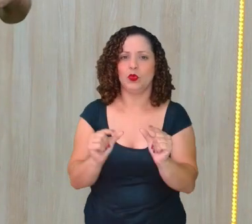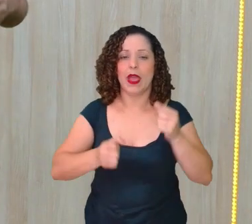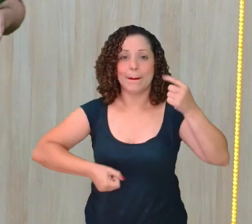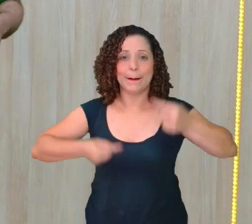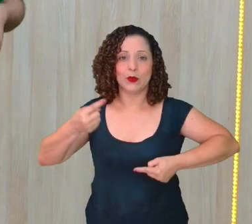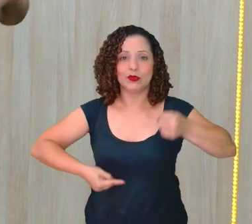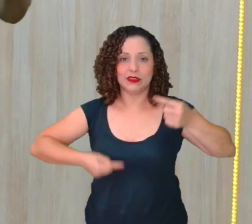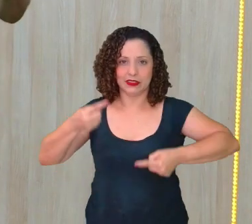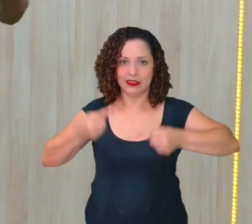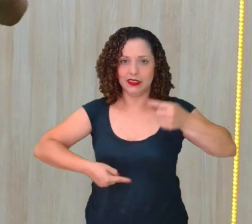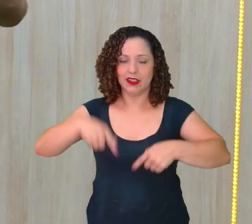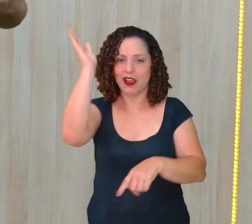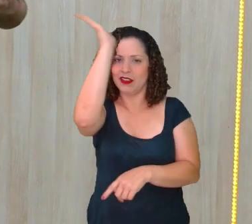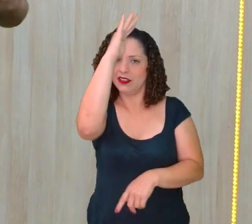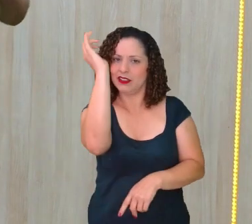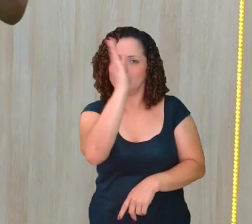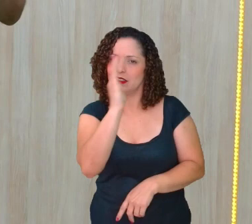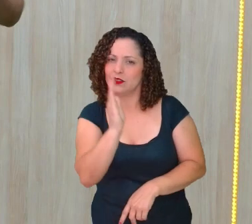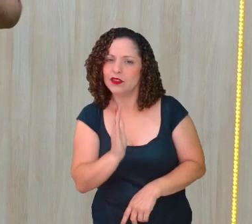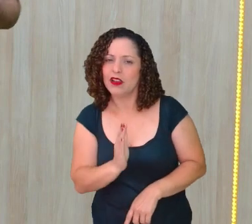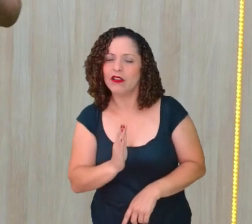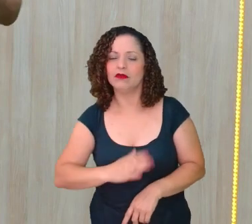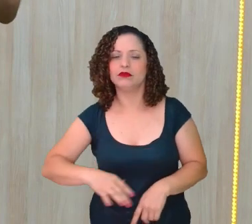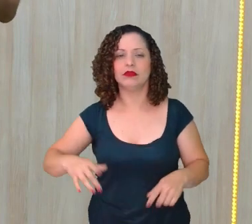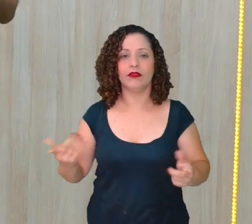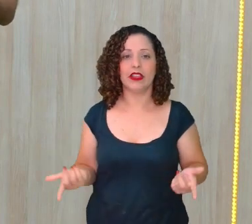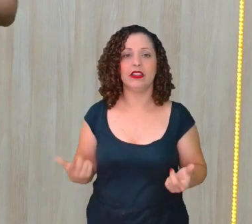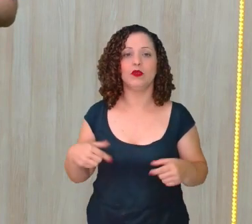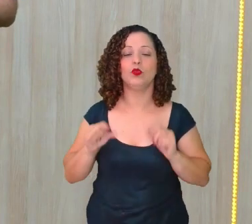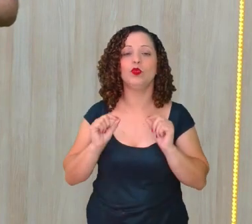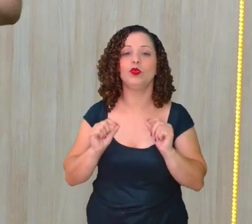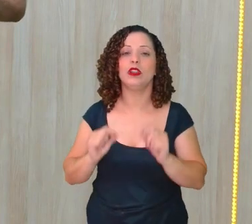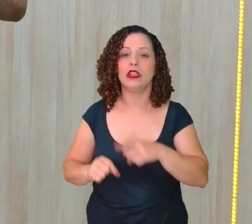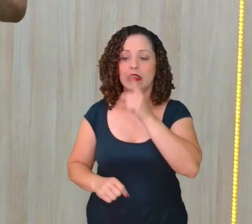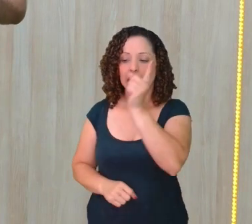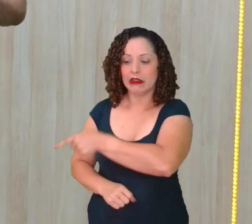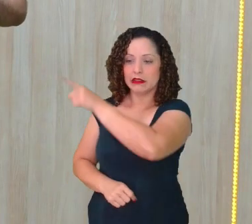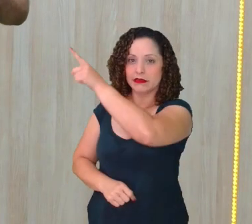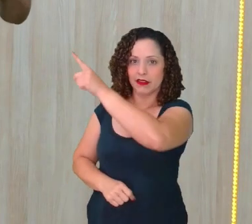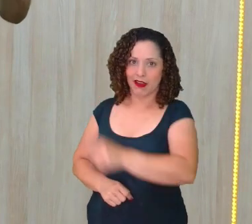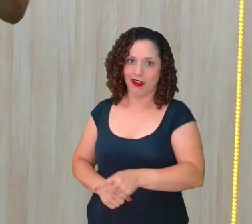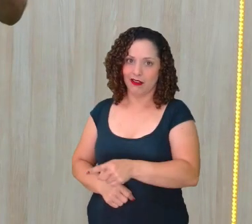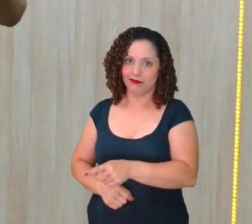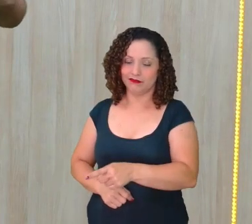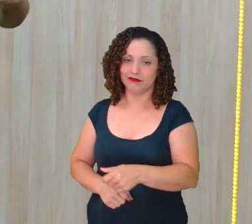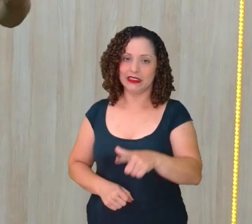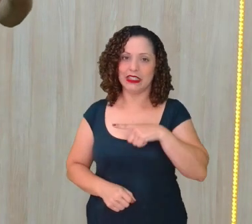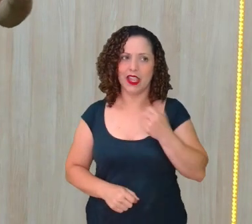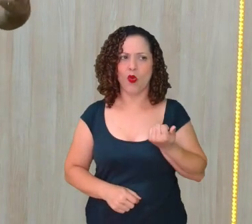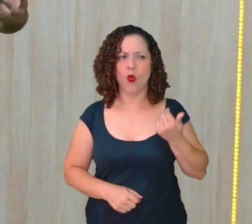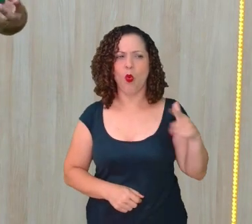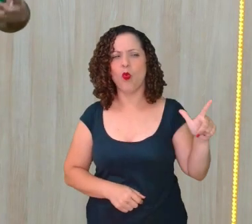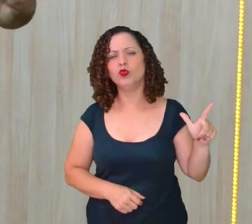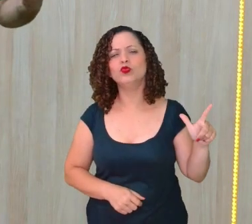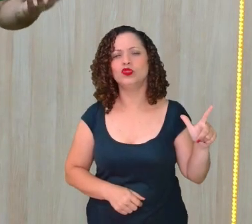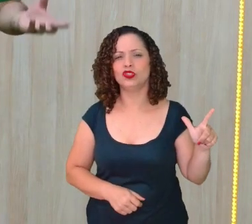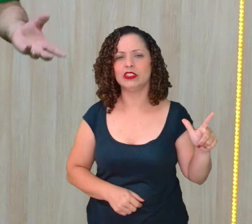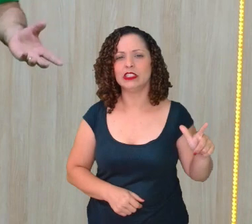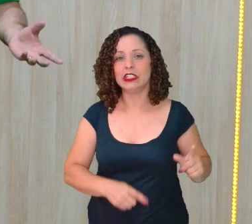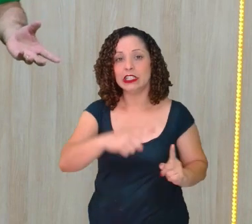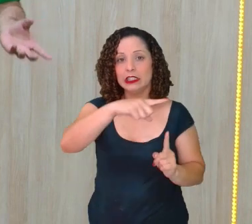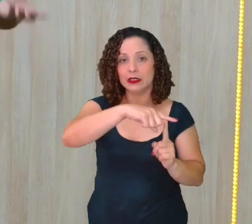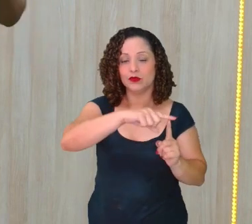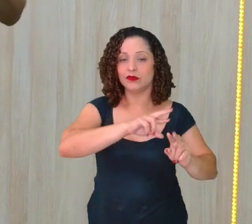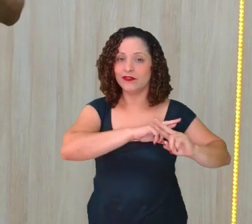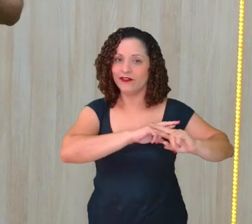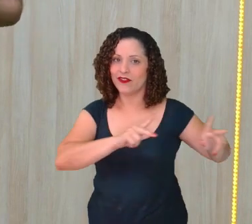dos resíduos sólidos já vem para justamente eliminar essa questão dos lixões e a gente ter outras destinações para os